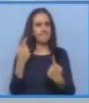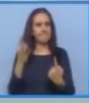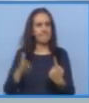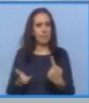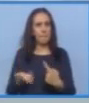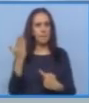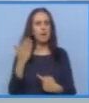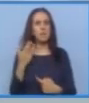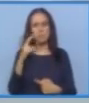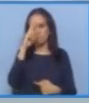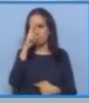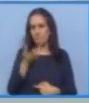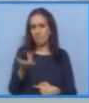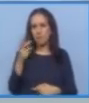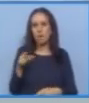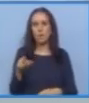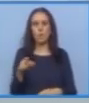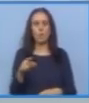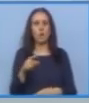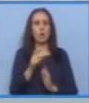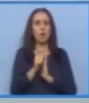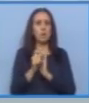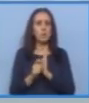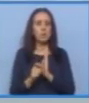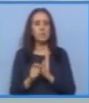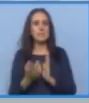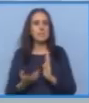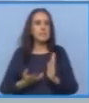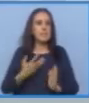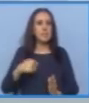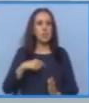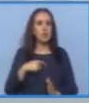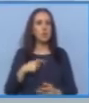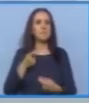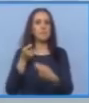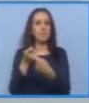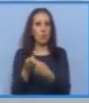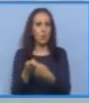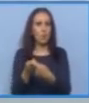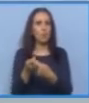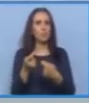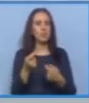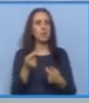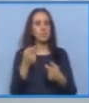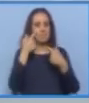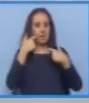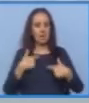mais rígidos. Vamos encontrar outros autores com os quais nós nos conseguimos identificar porque falam da nossa